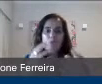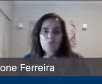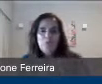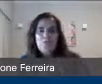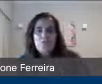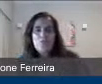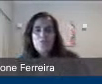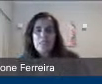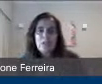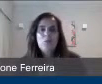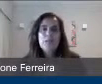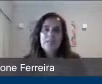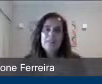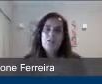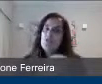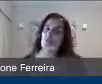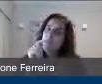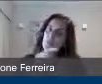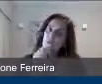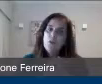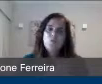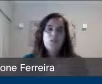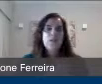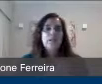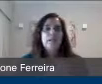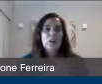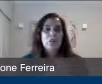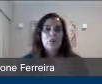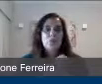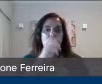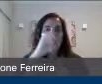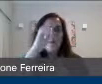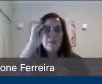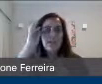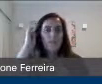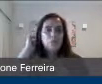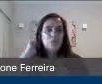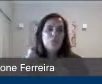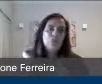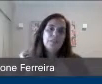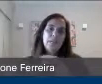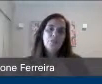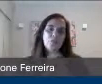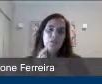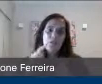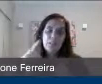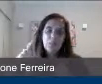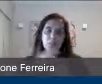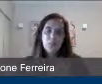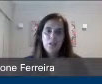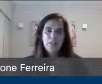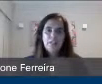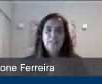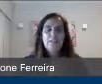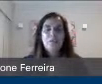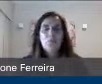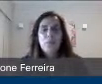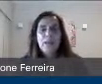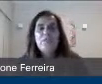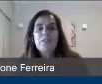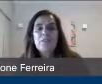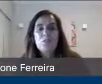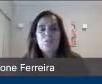um outro tipo de instituição, mas a gente, inclusive, no nosso canal do YouTube, basta ir no site do eduquechosei.org